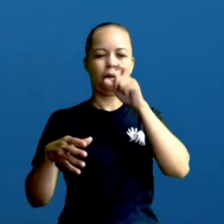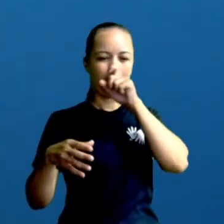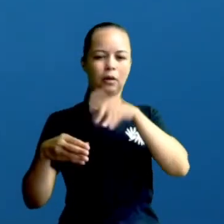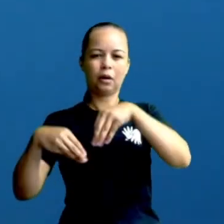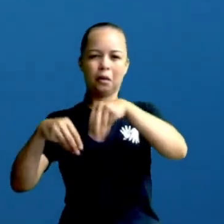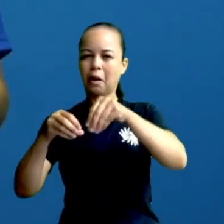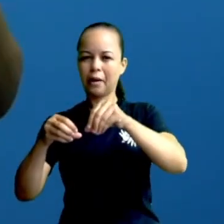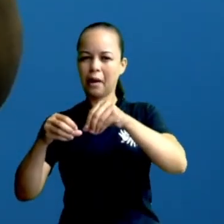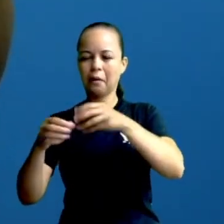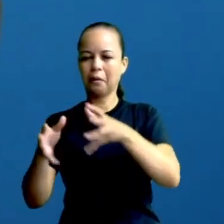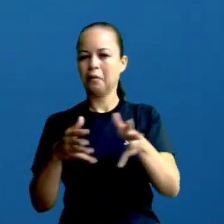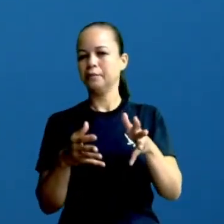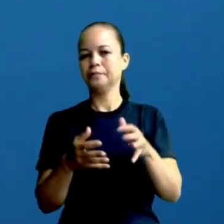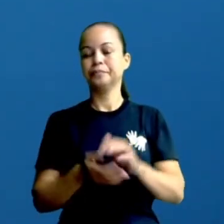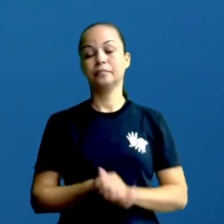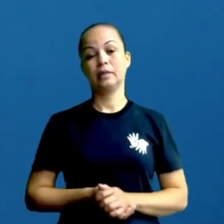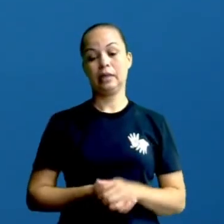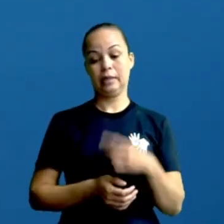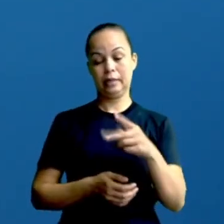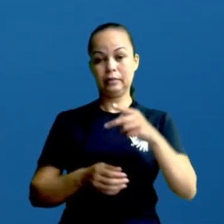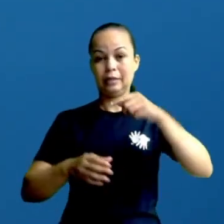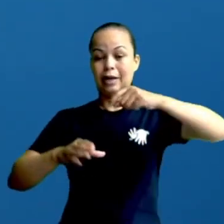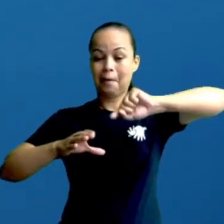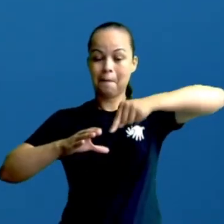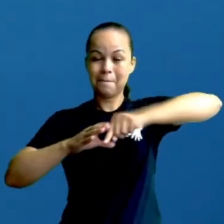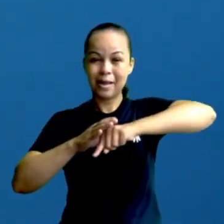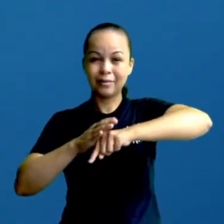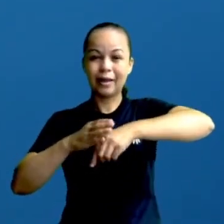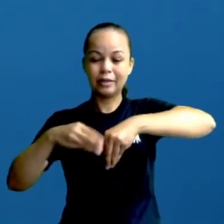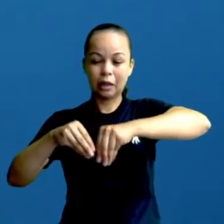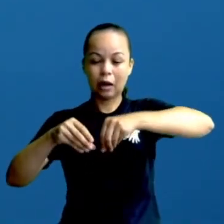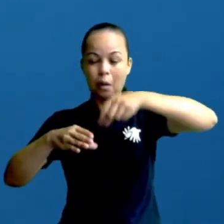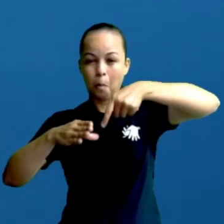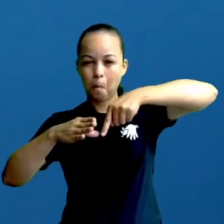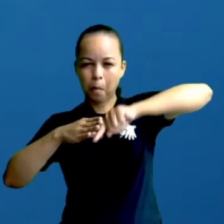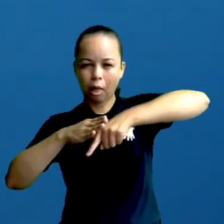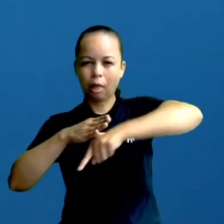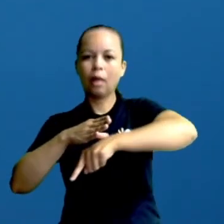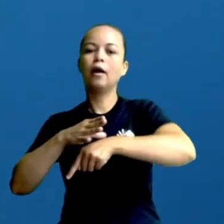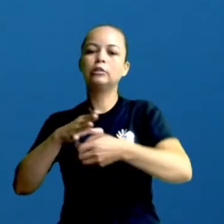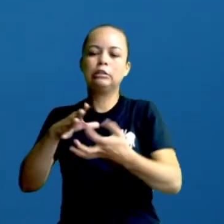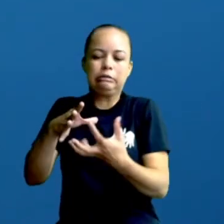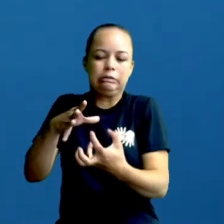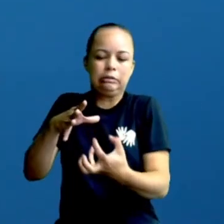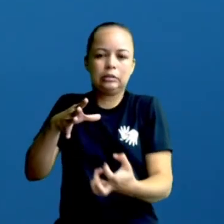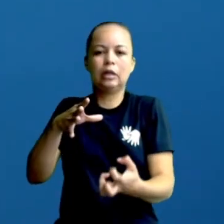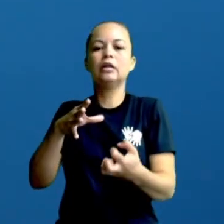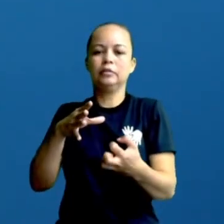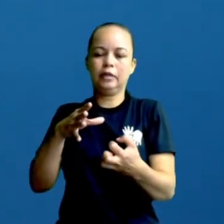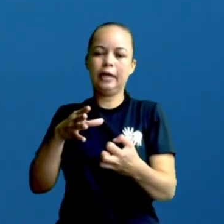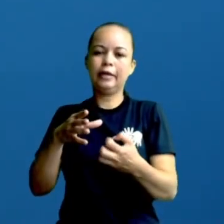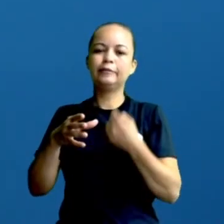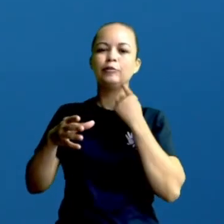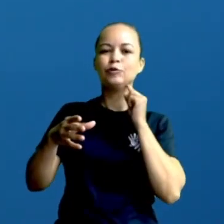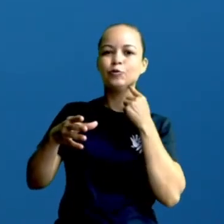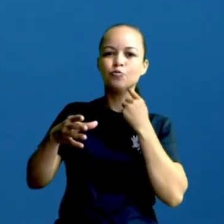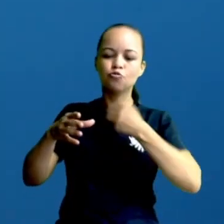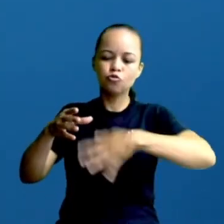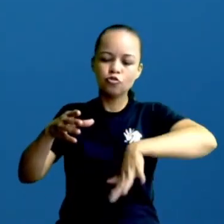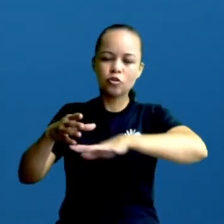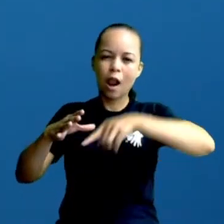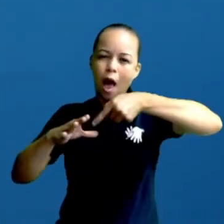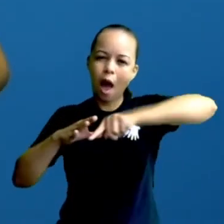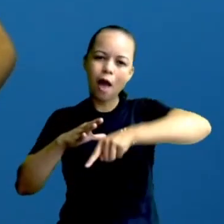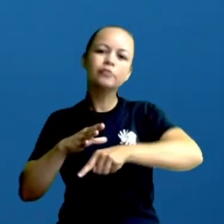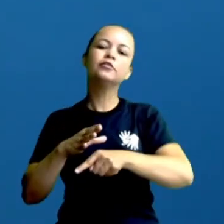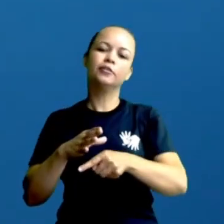na areia, mas isso, gente, ó, ele entra, ele penetra lá dentro, né? Ele polui os lençóis freáticos, ele polui o